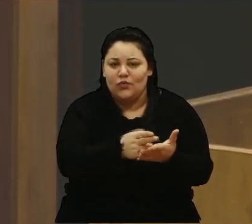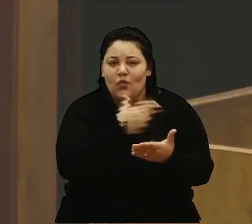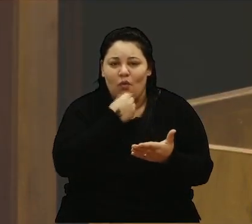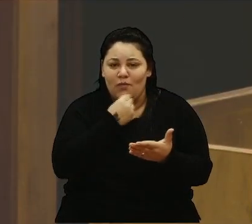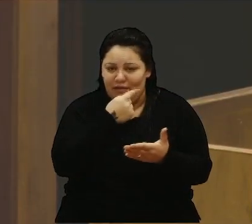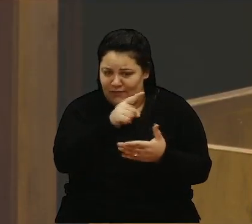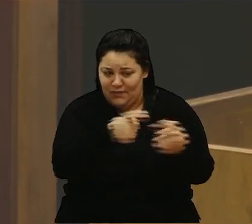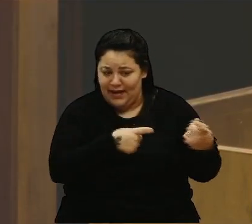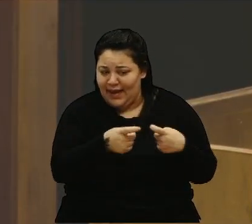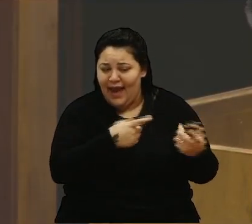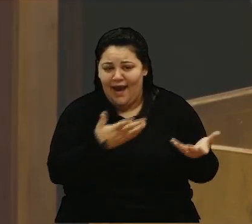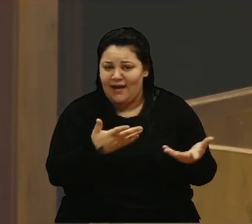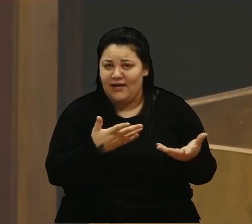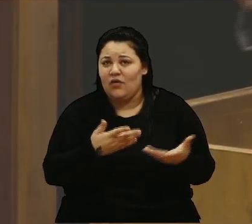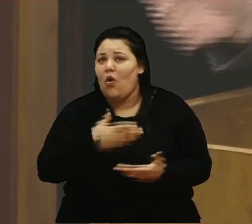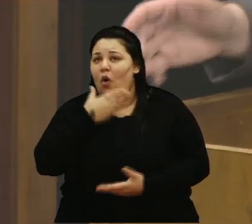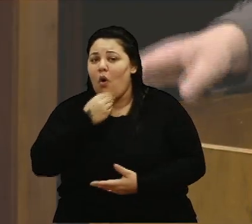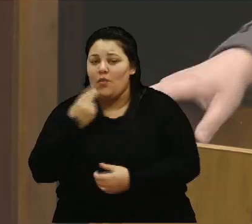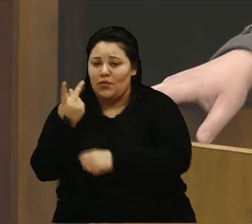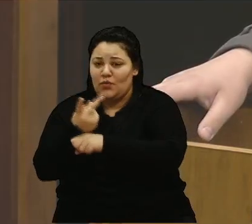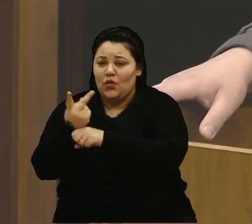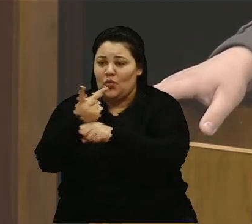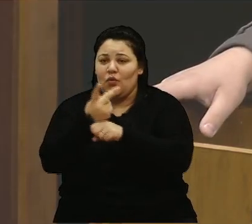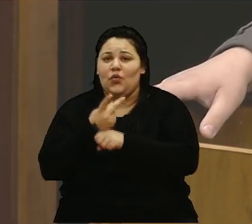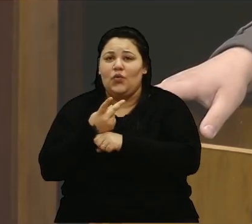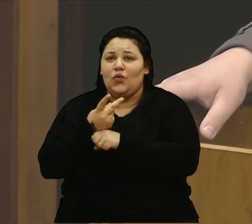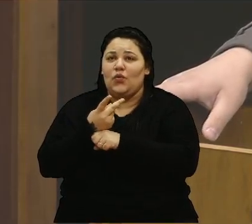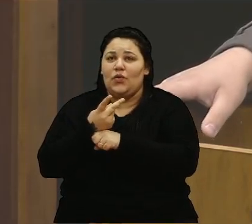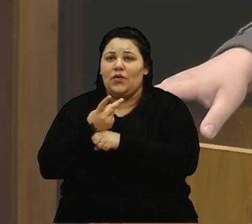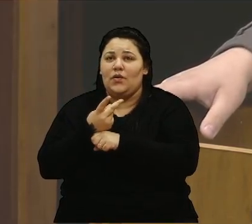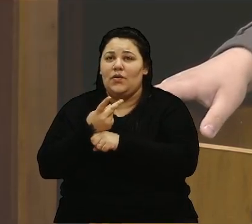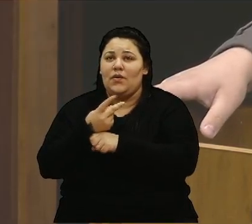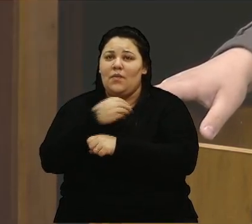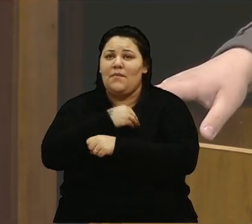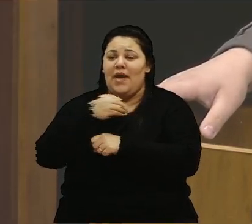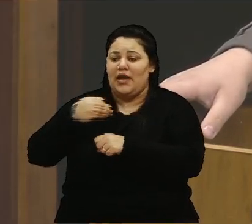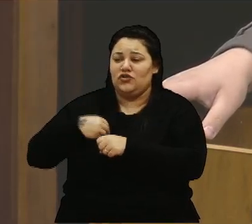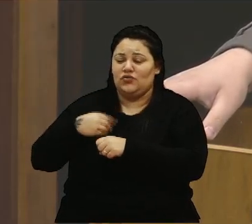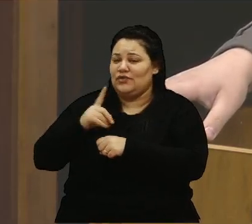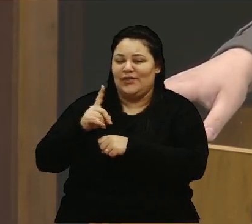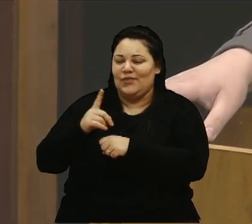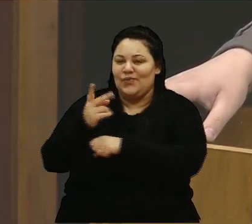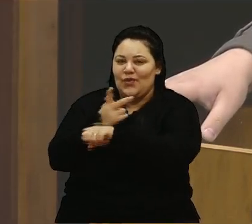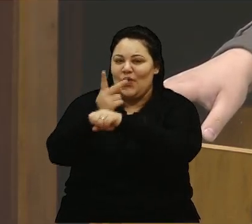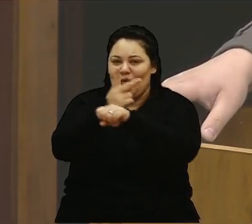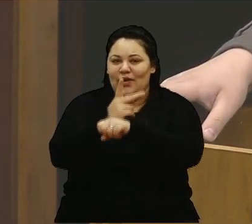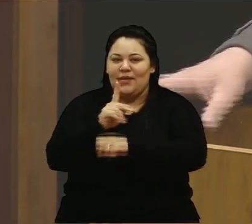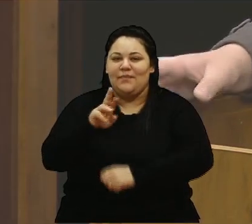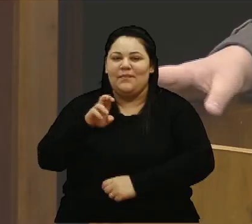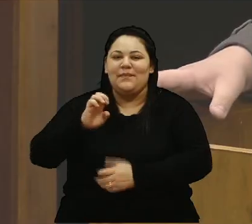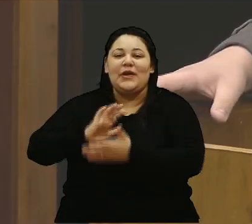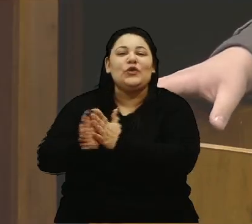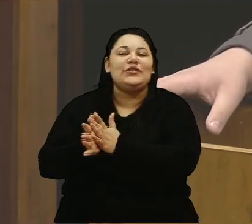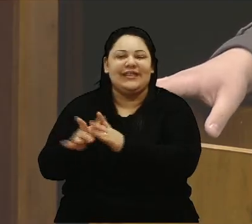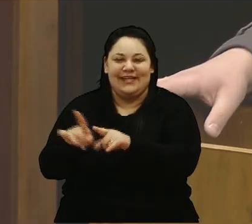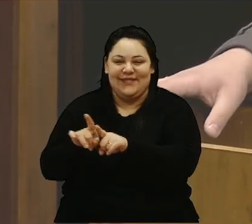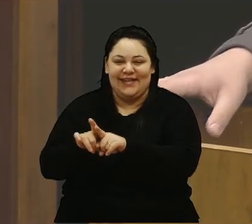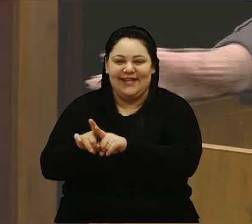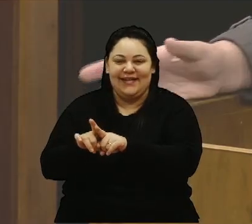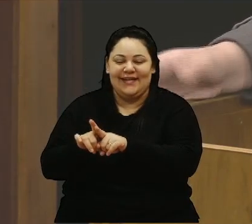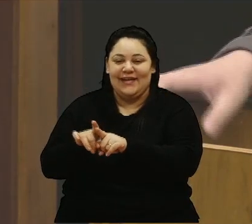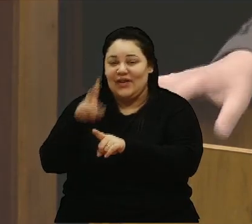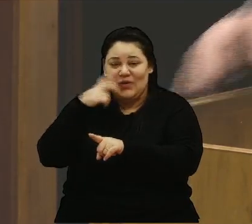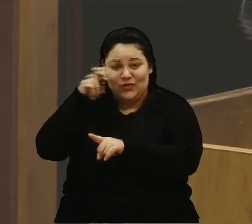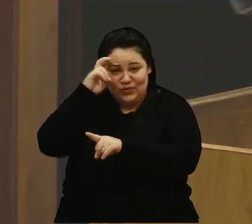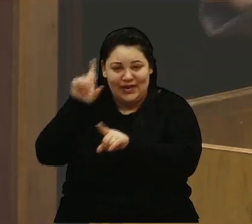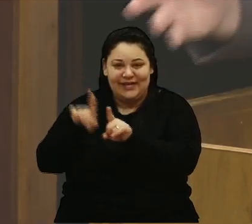entram no mérito que os homens procuram muito mais um médico por uma questão de preconceito, já que se fala tanto em preconceito, e por uma questão também cultural de